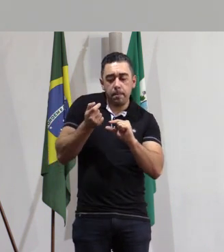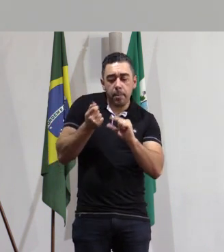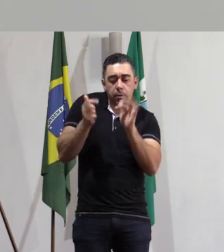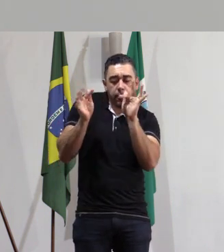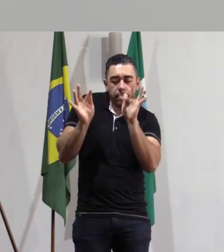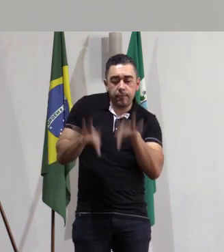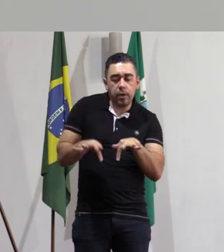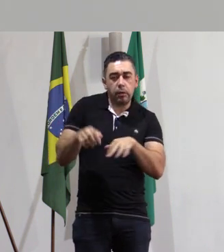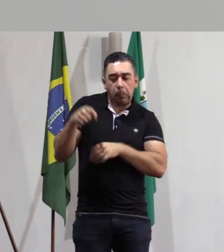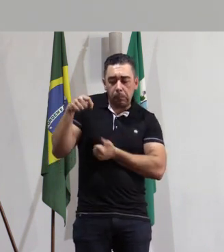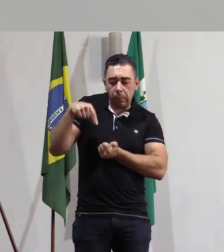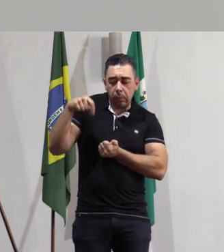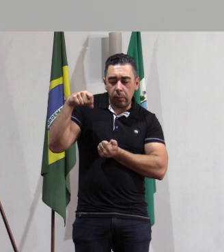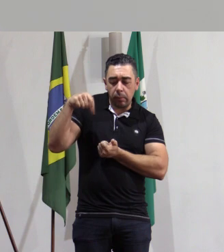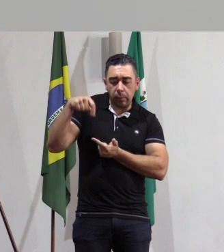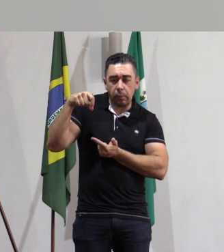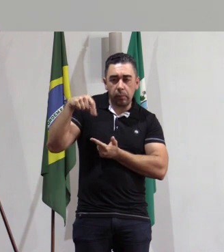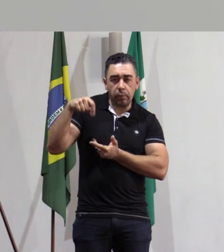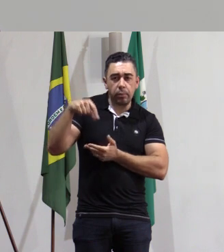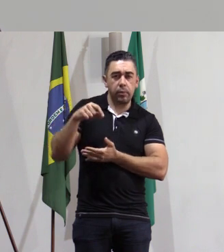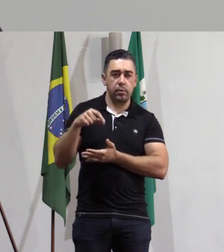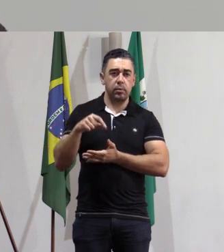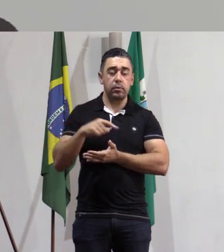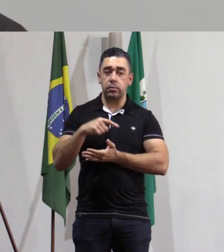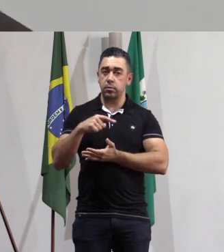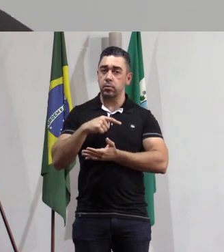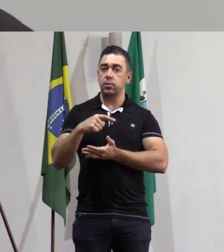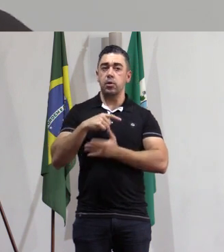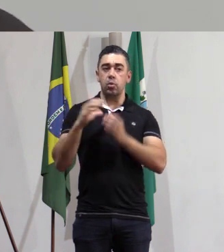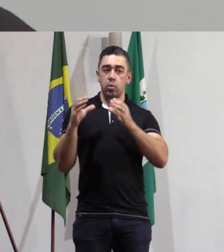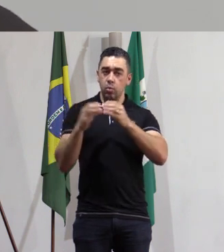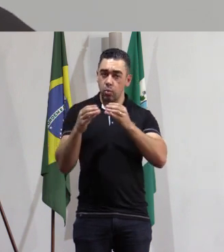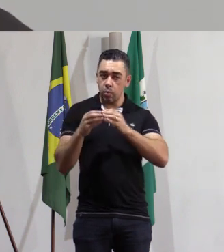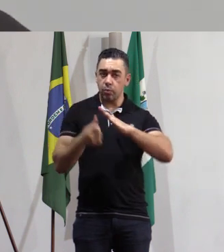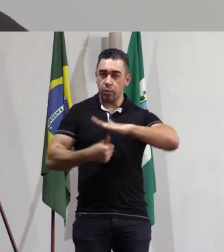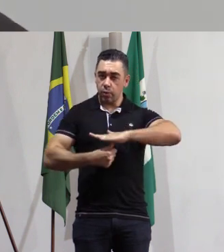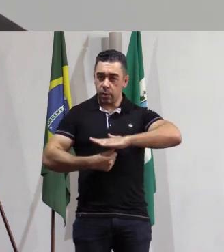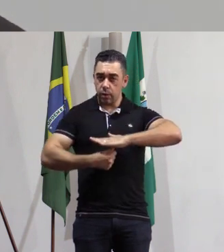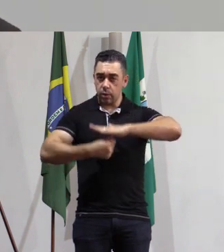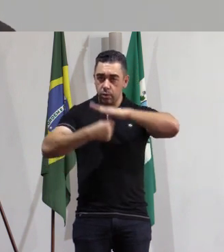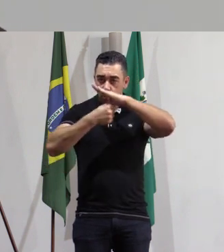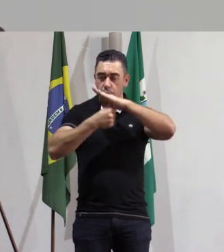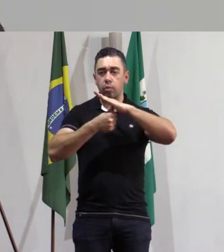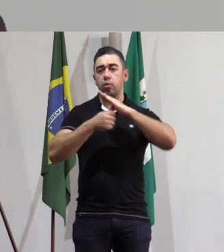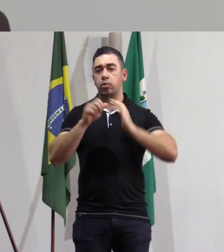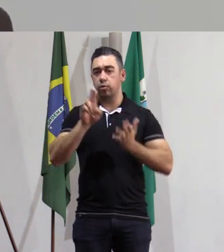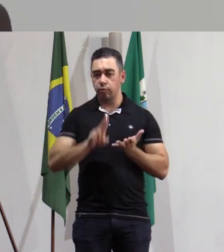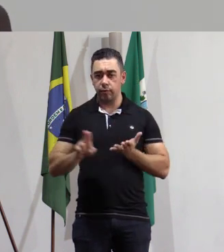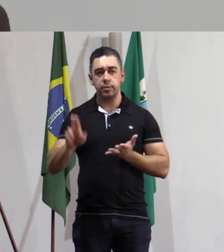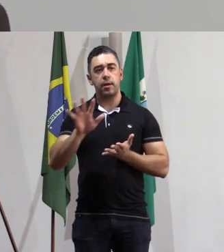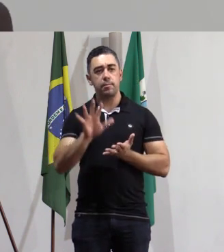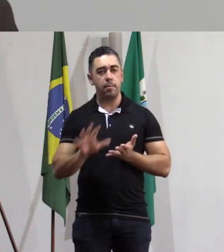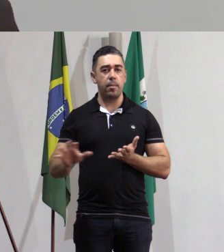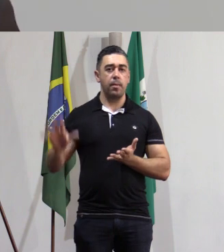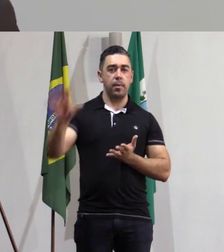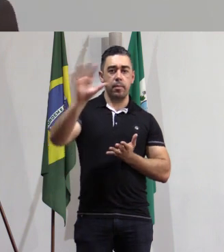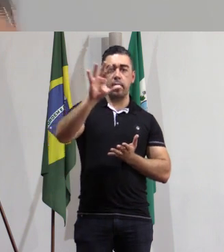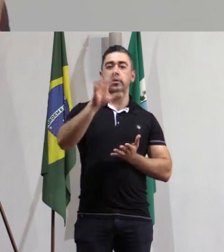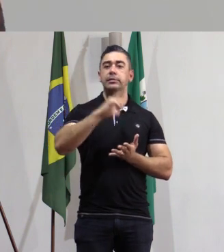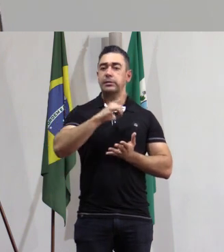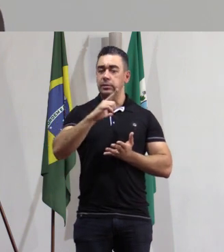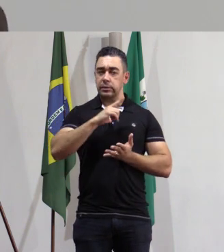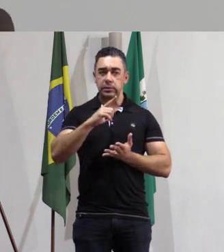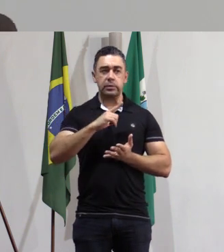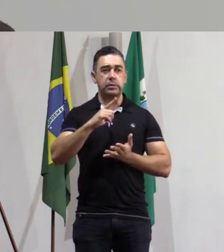Estamos no conta-gotas. O grupo dos reitores das universidades está intenso,